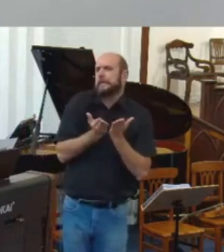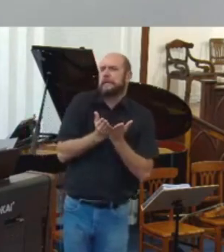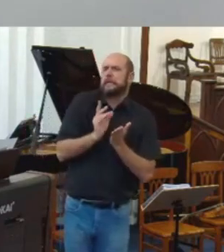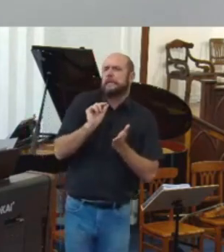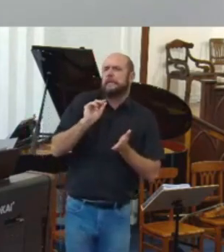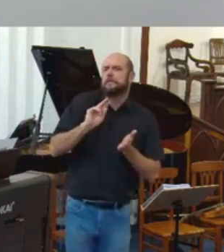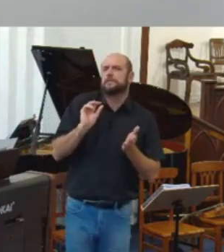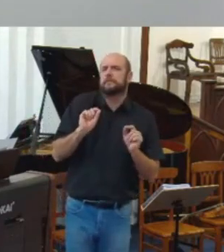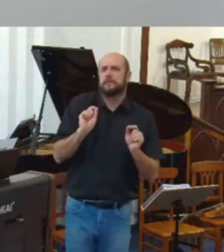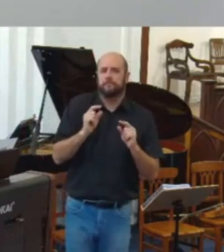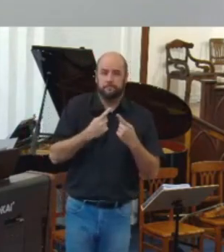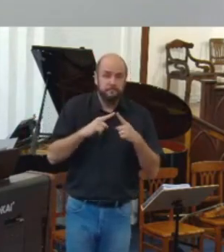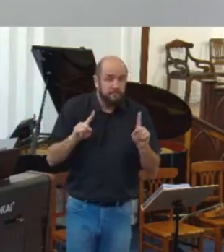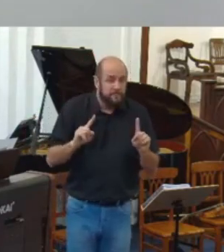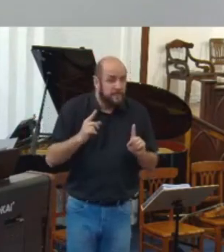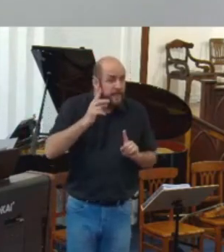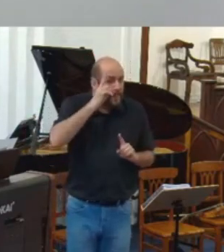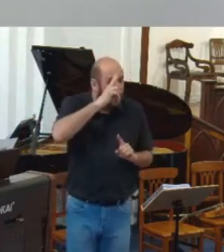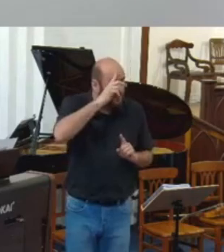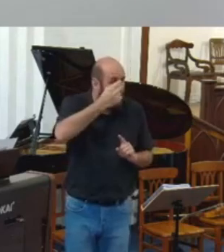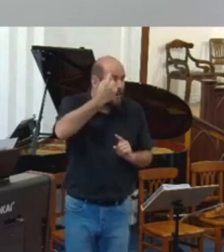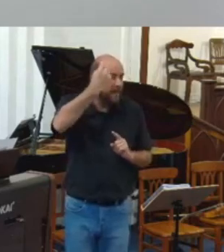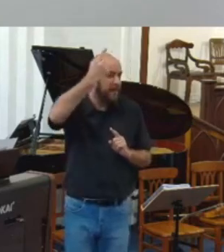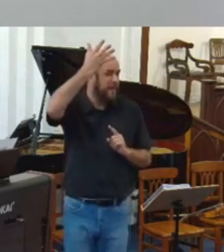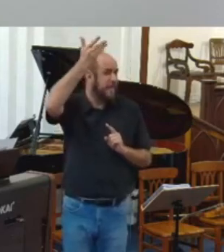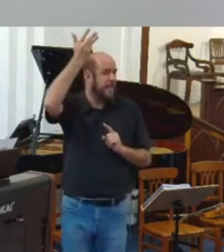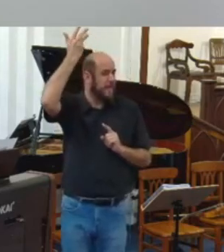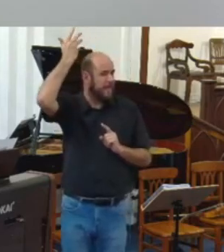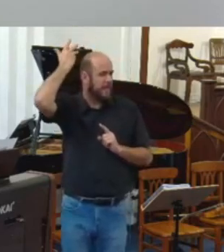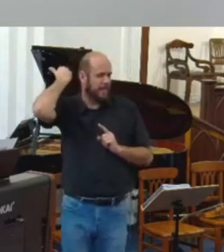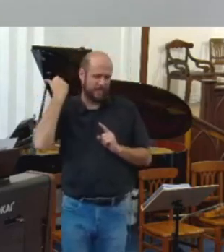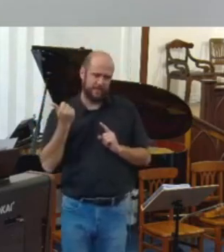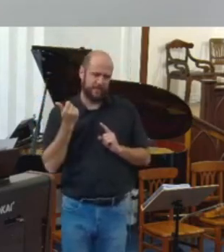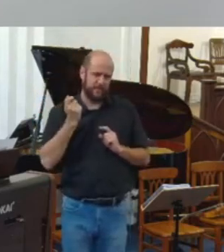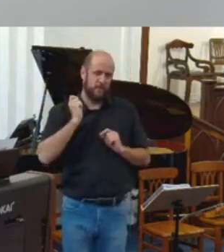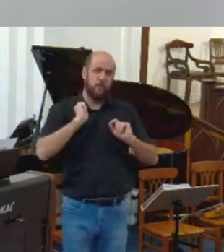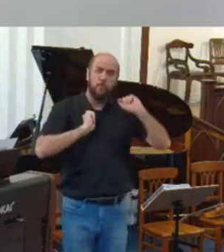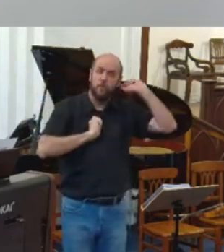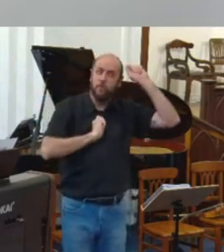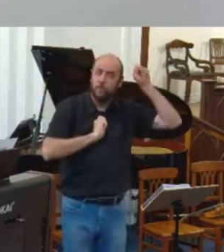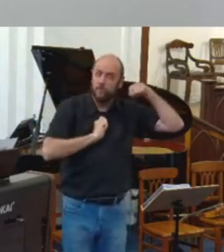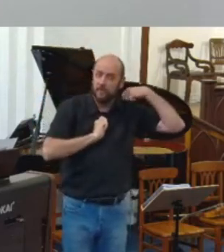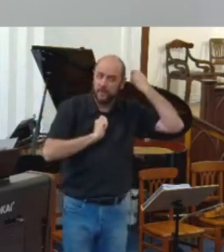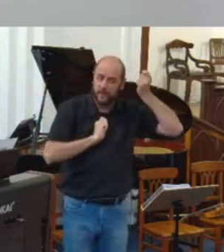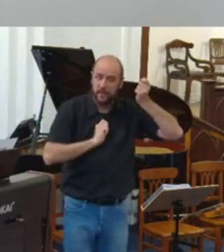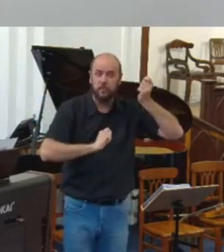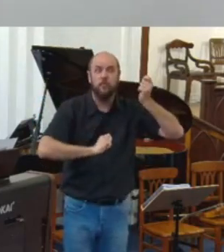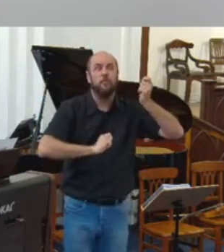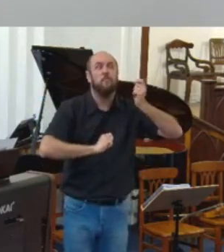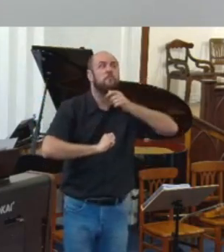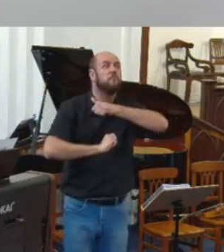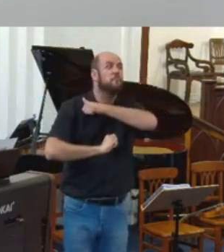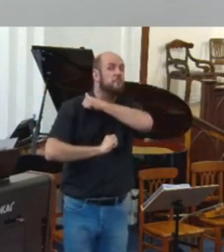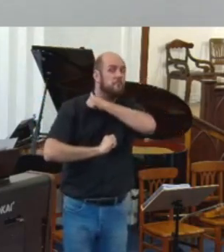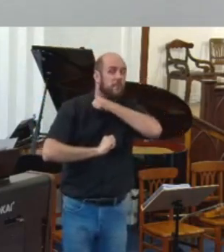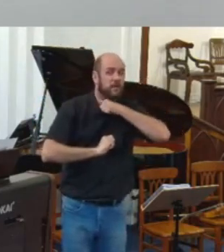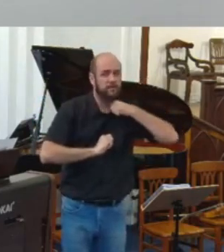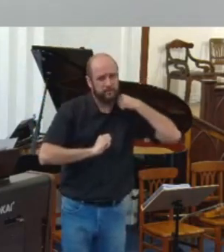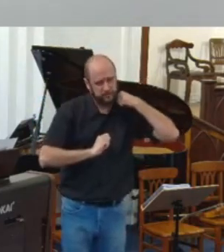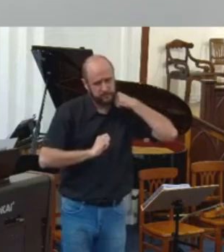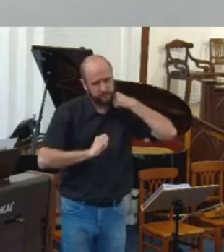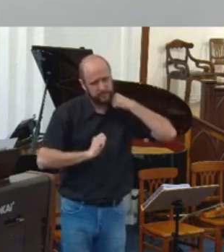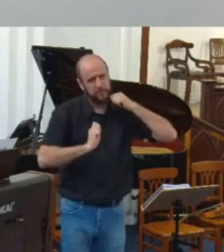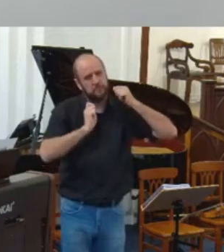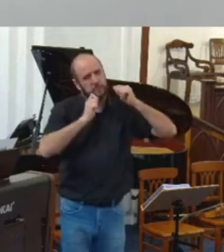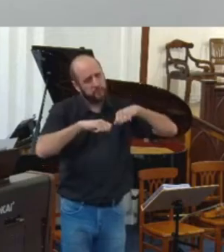mas é porque um dia lá no passado, um cordeirinho precisava morrer para que os pais